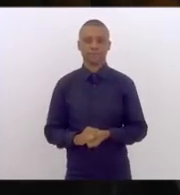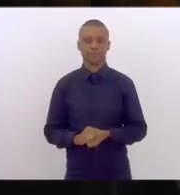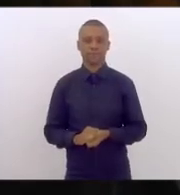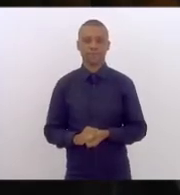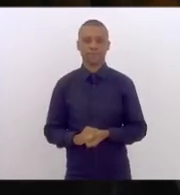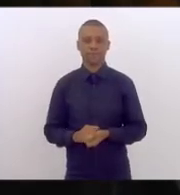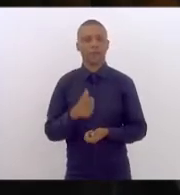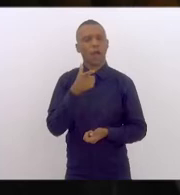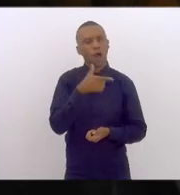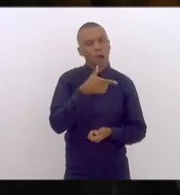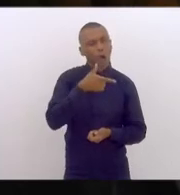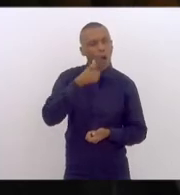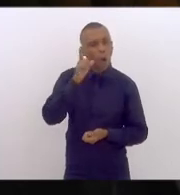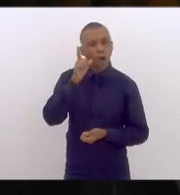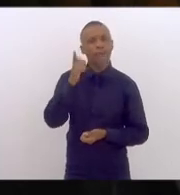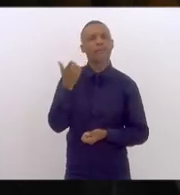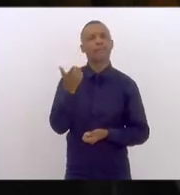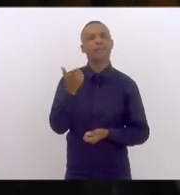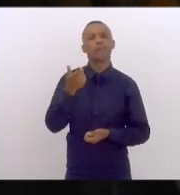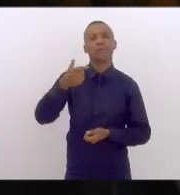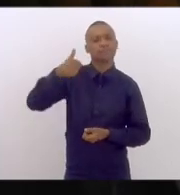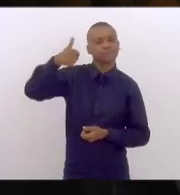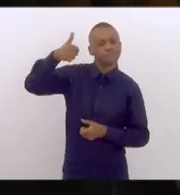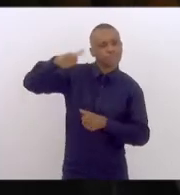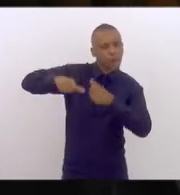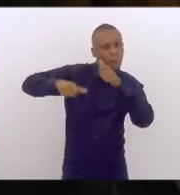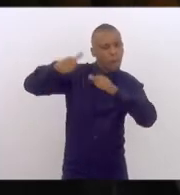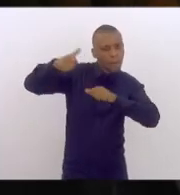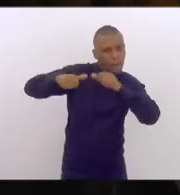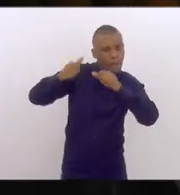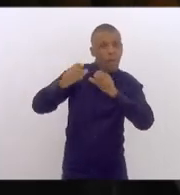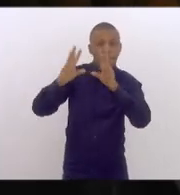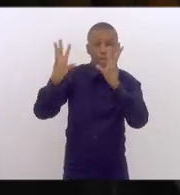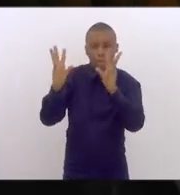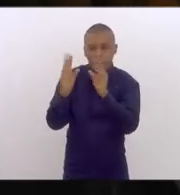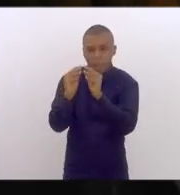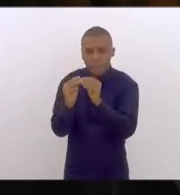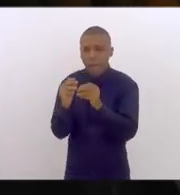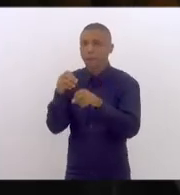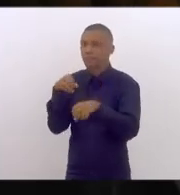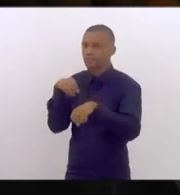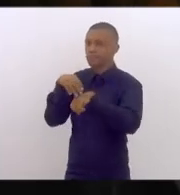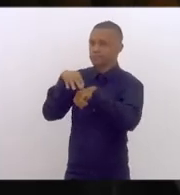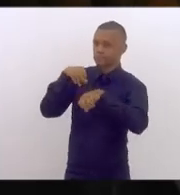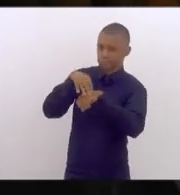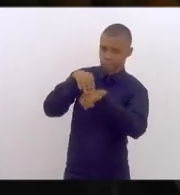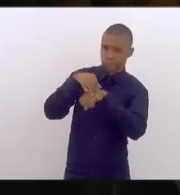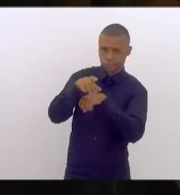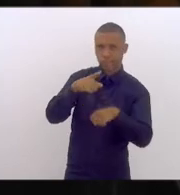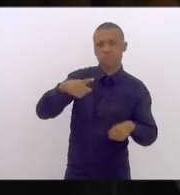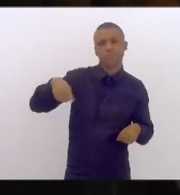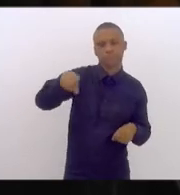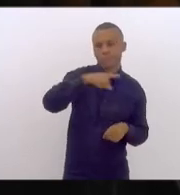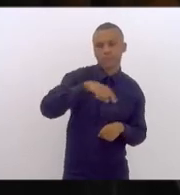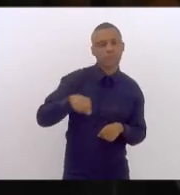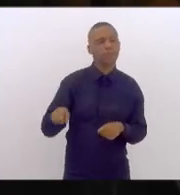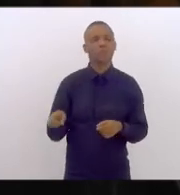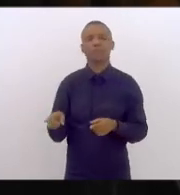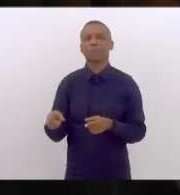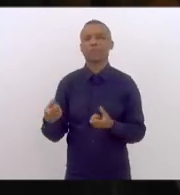fiz um pouco essas observações que tem